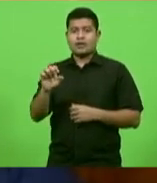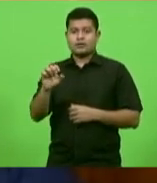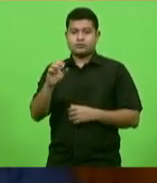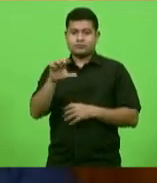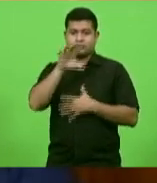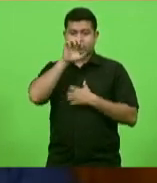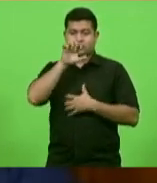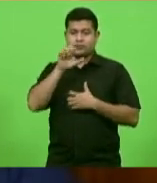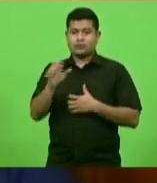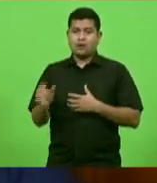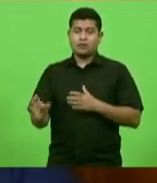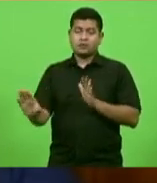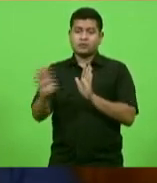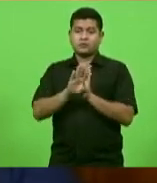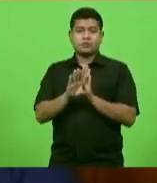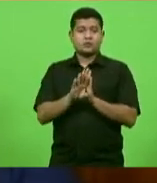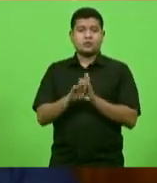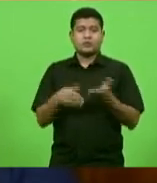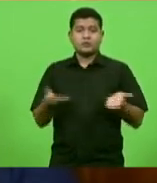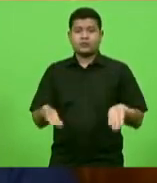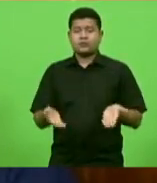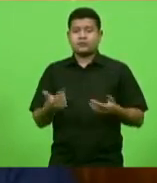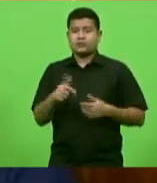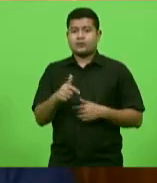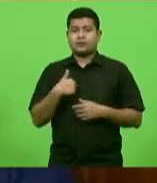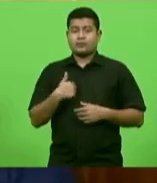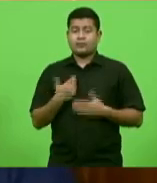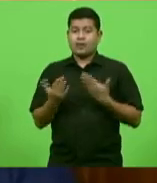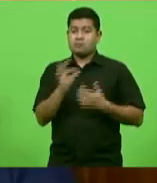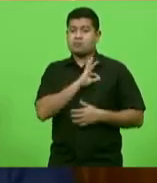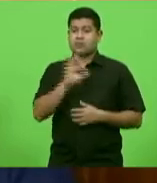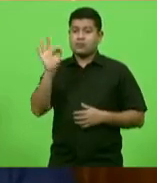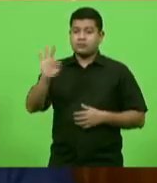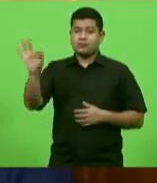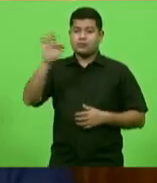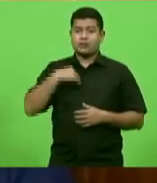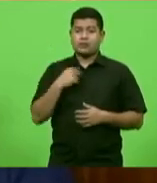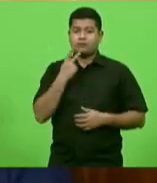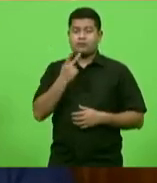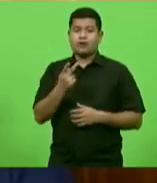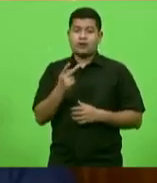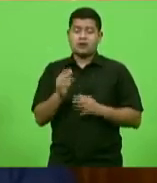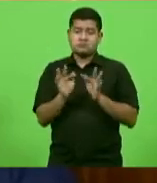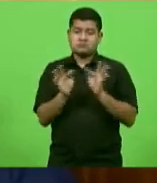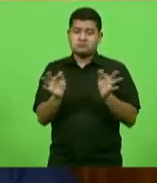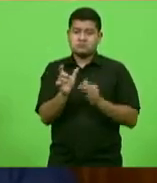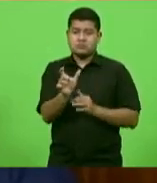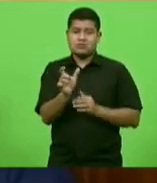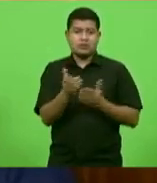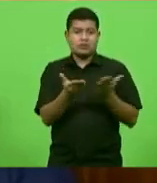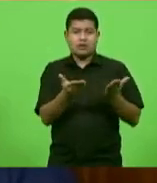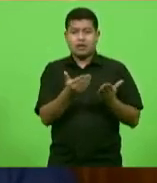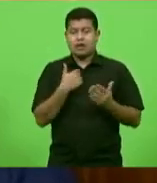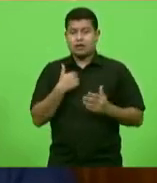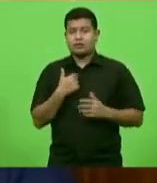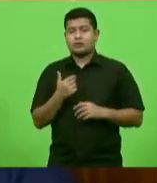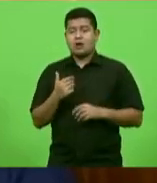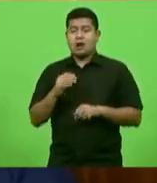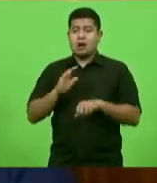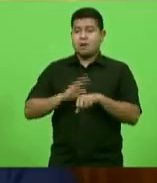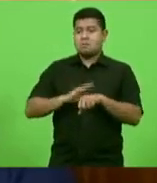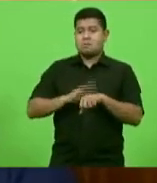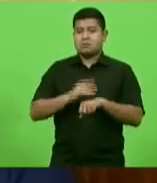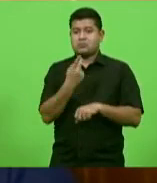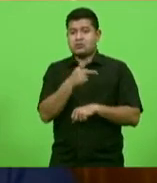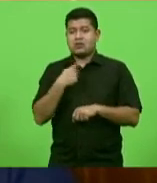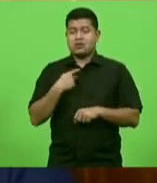de Santa Catarina? Uma coisa é a Polícia Federal dizer, em simples palavras, que o governador não botou a mão